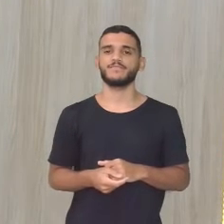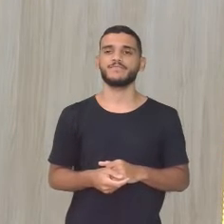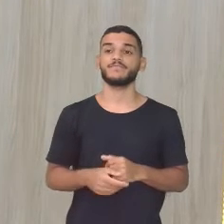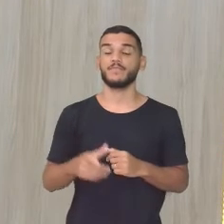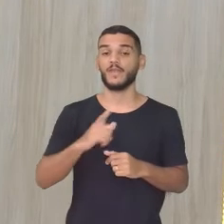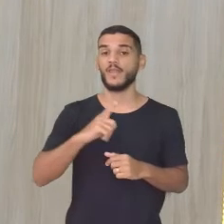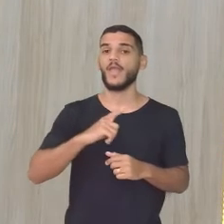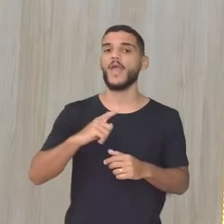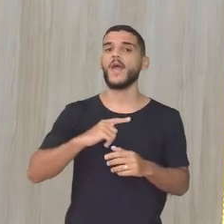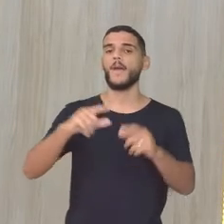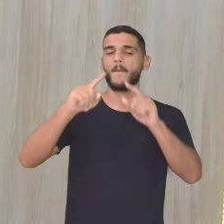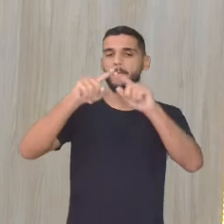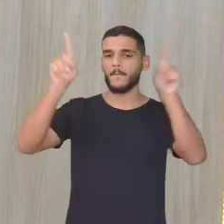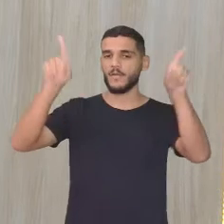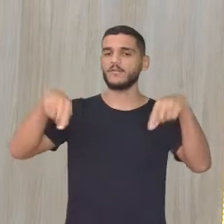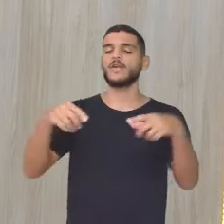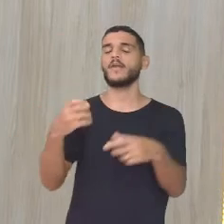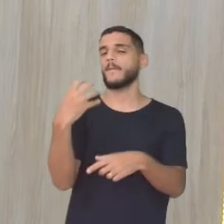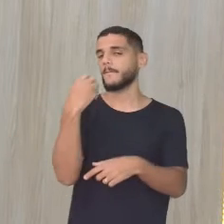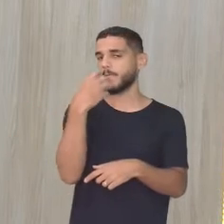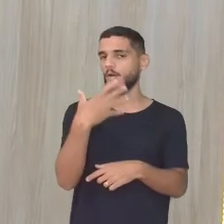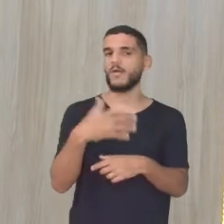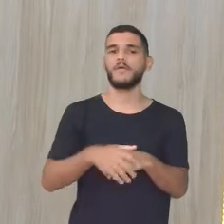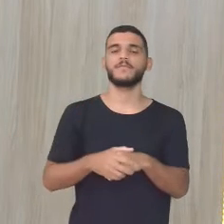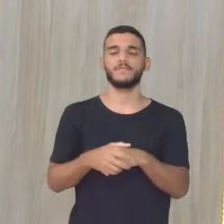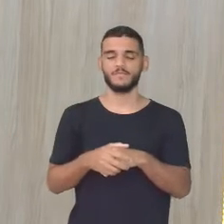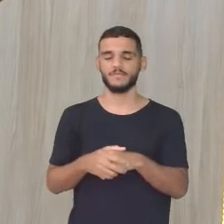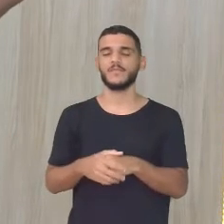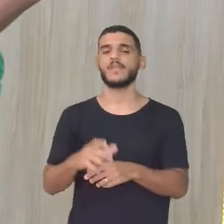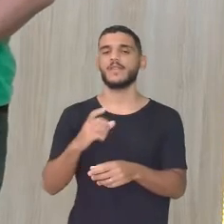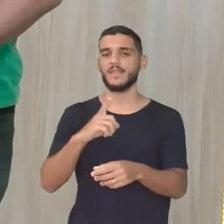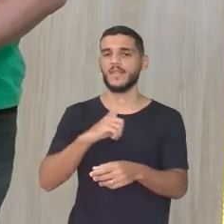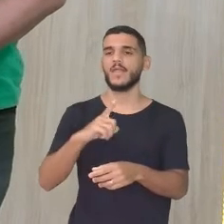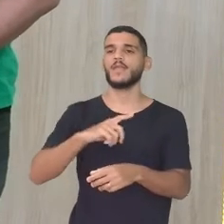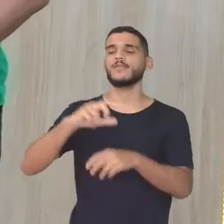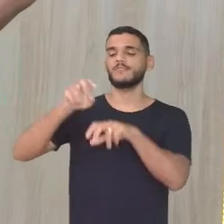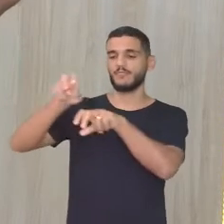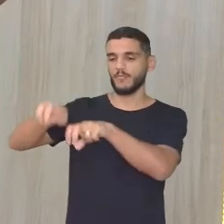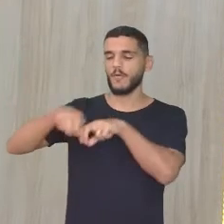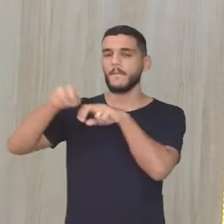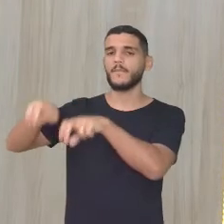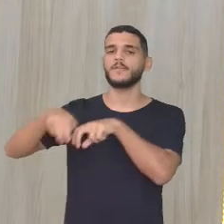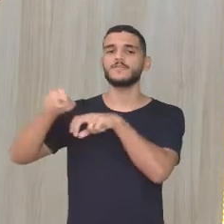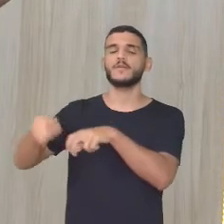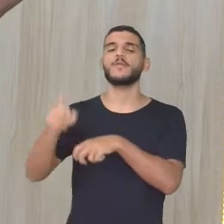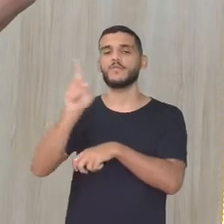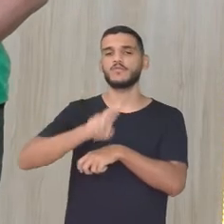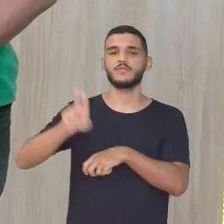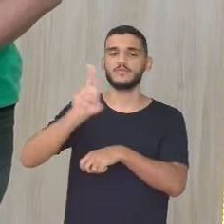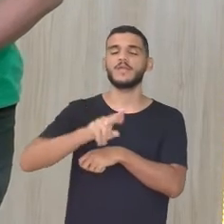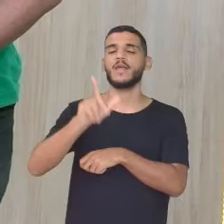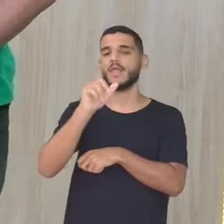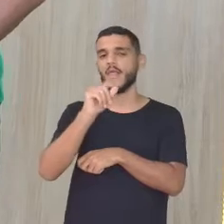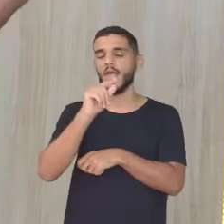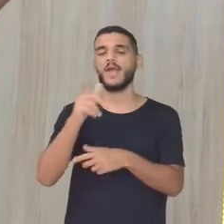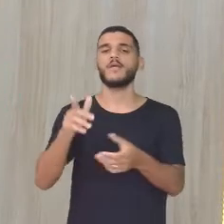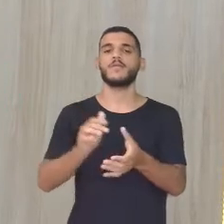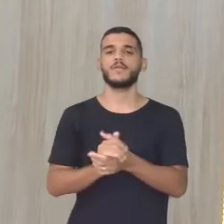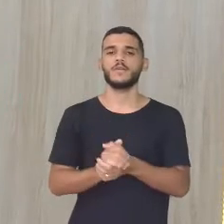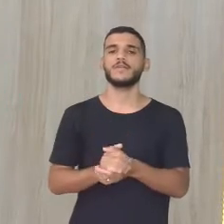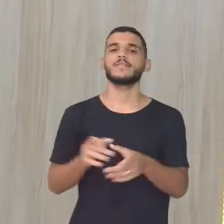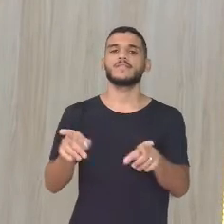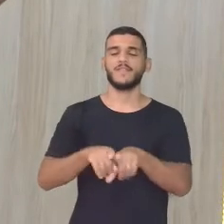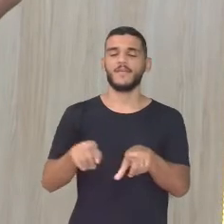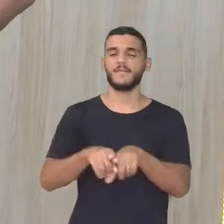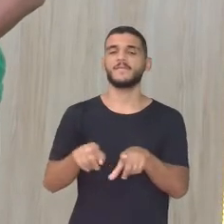agricultura. Isso, né? Como é o nome? ele é Como é o nome? agroecologia. Agroecologia, mas tem um negócio aí da floresta, né? É